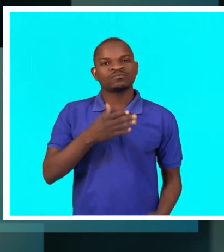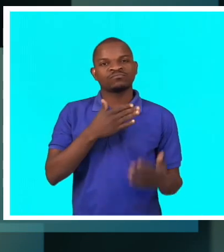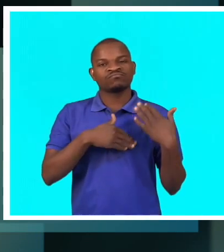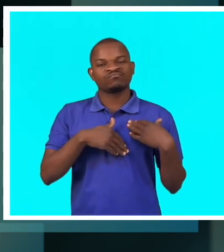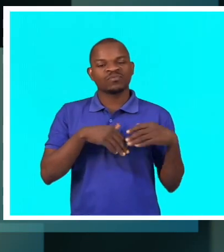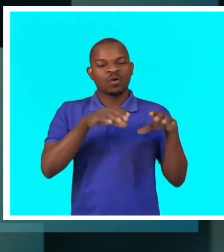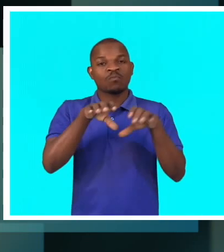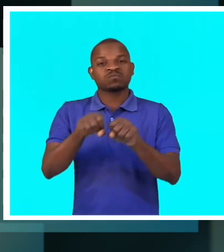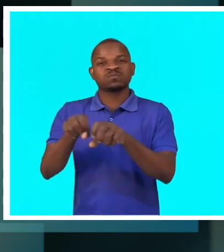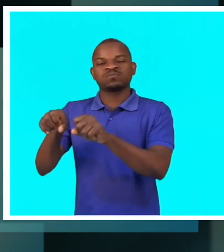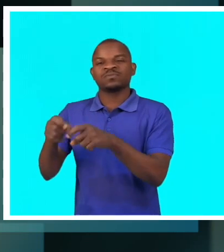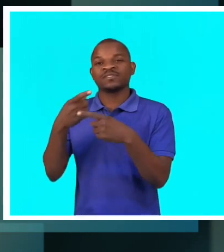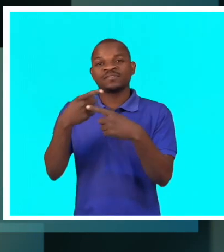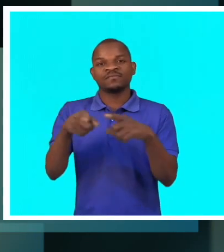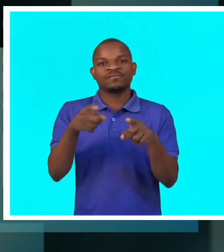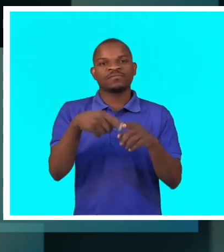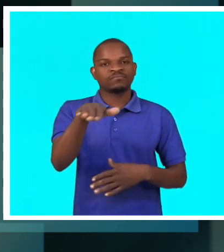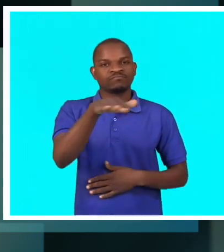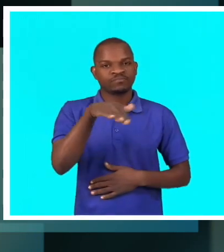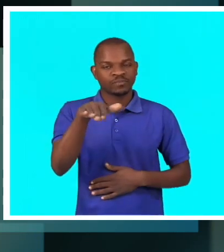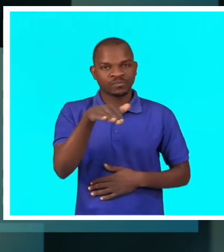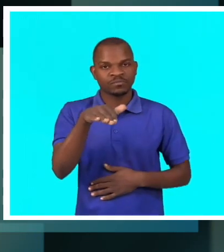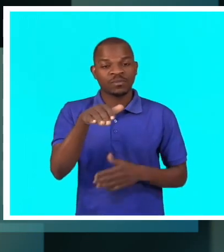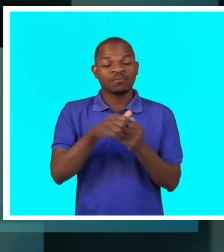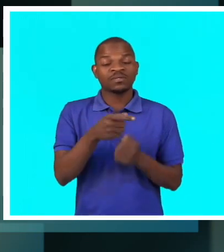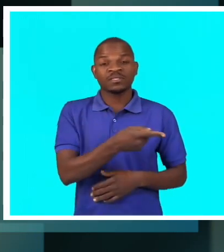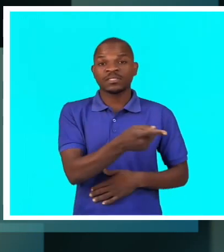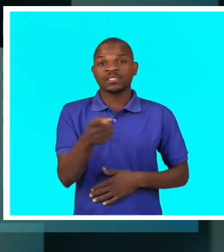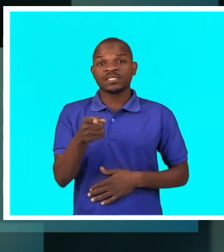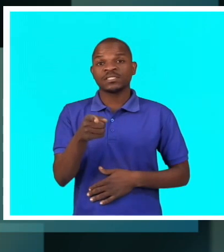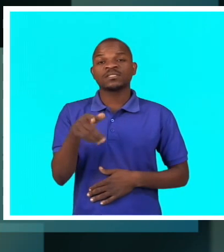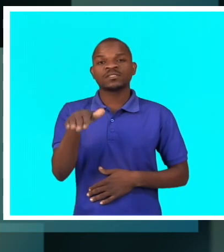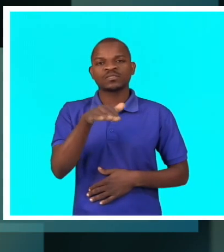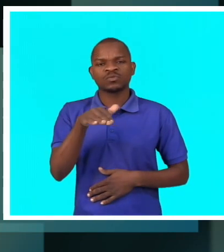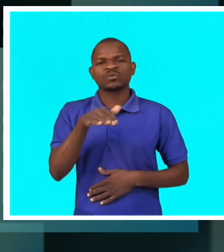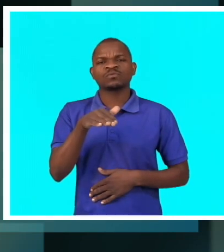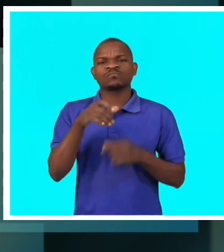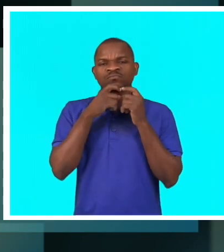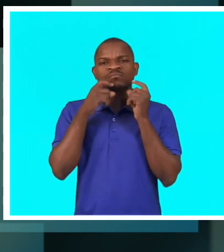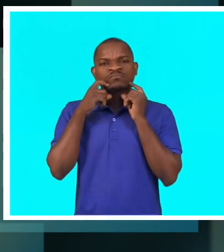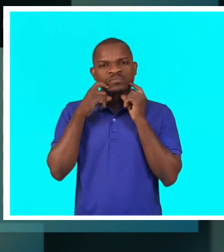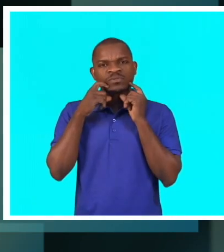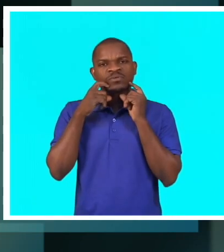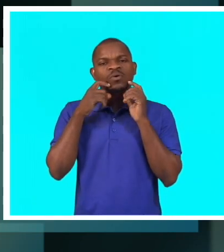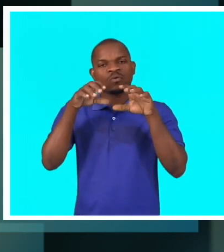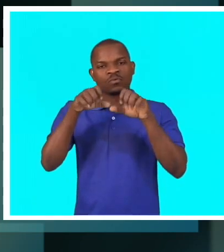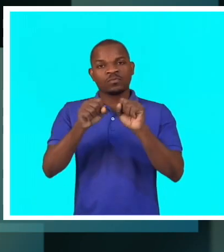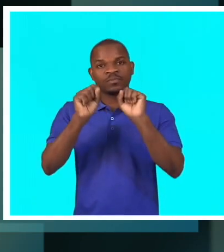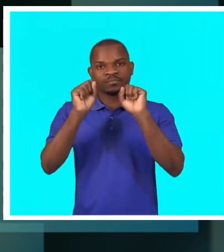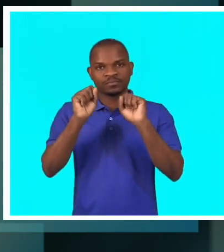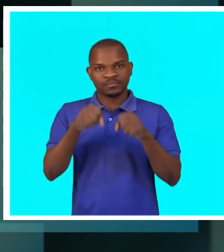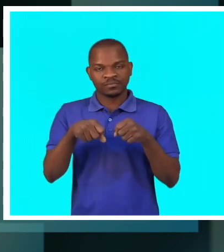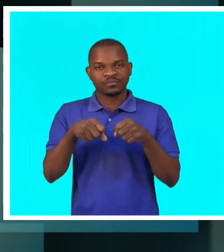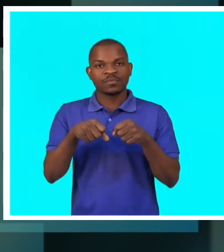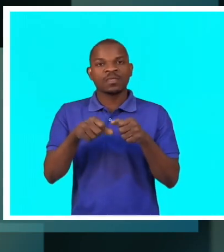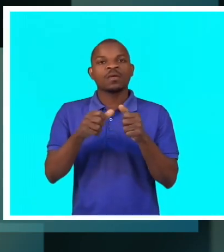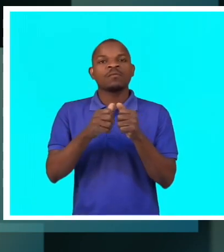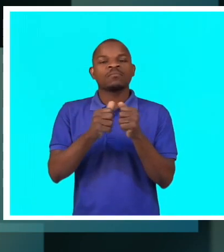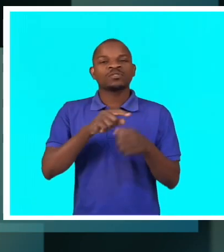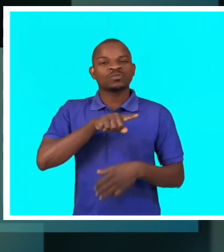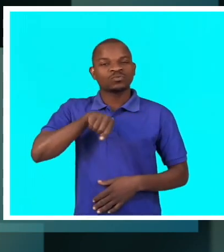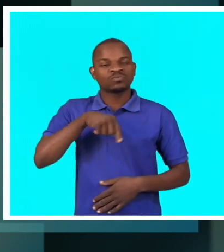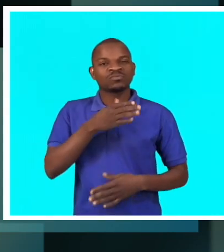Nós queremos ocupar todos os setores, os setores que a nossa sociedade moçambicana ocupa.